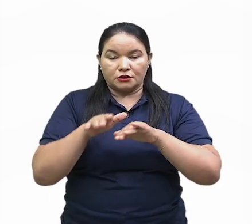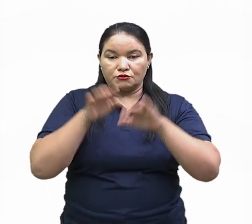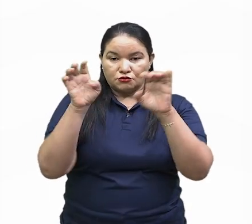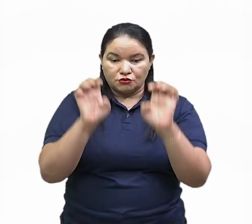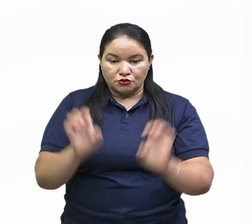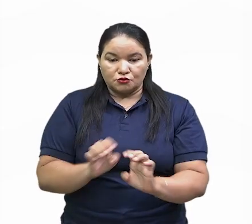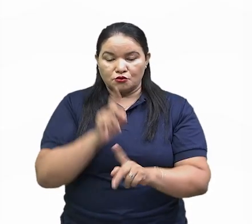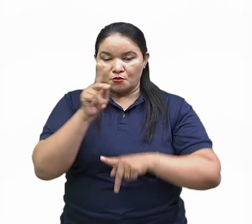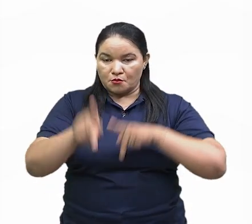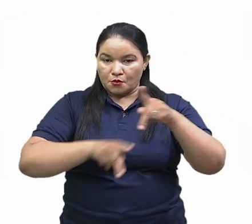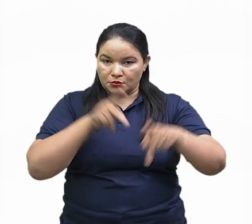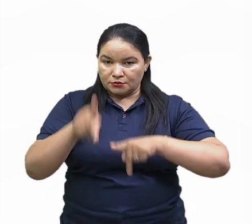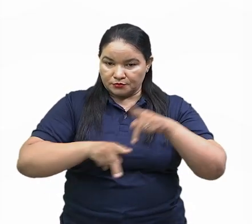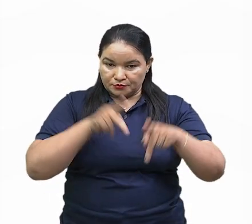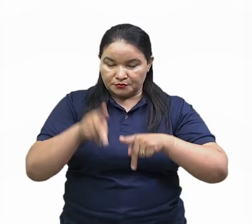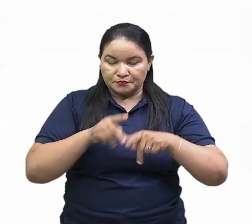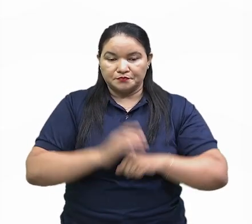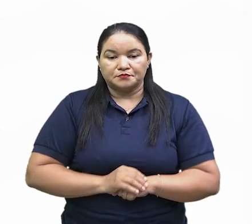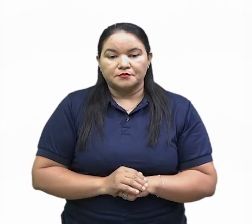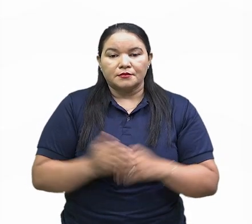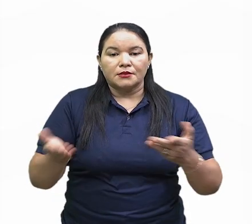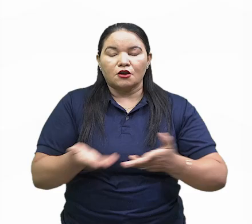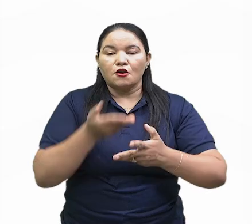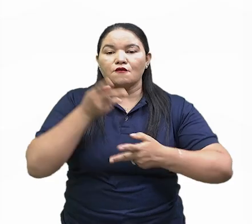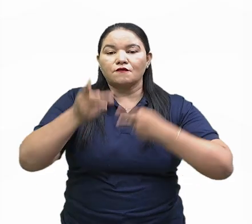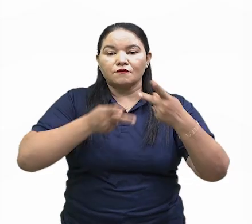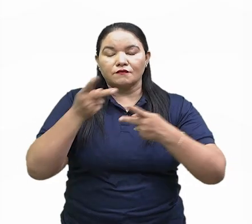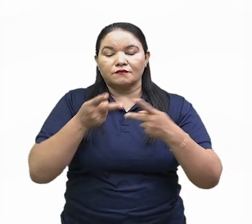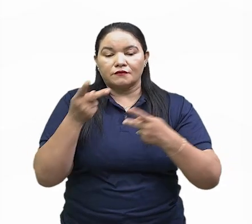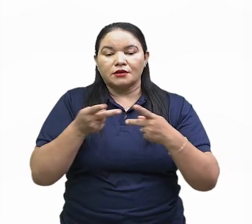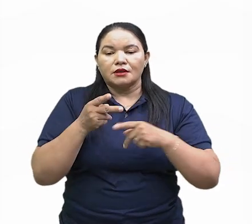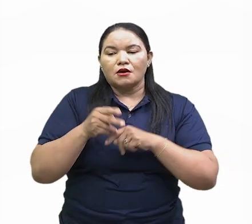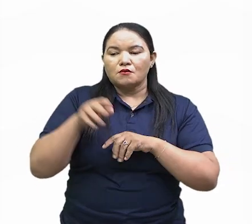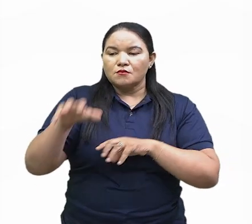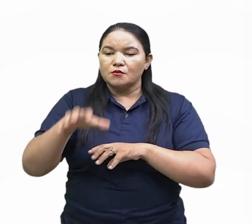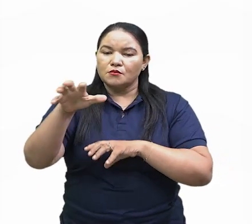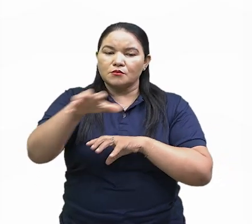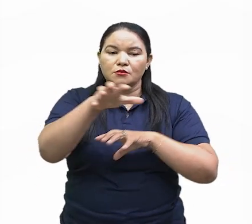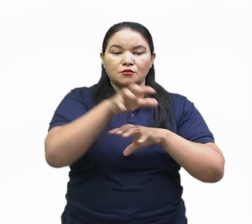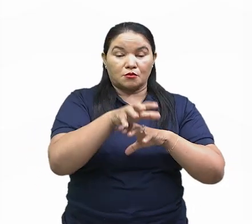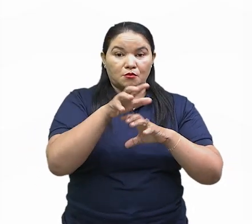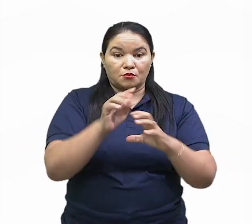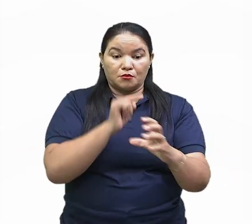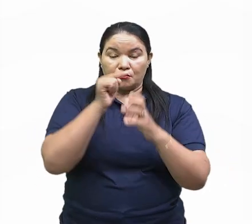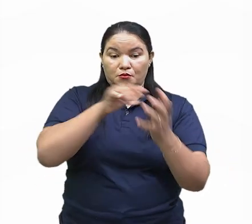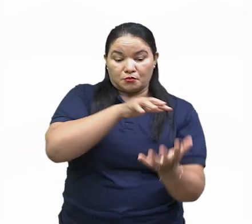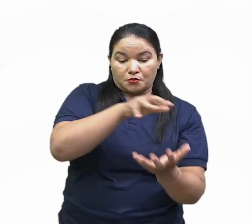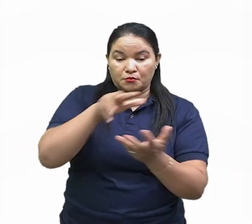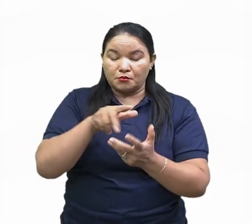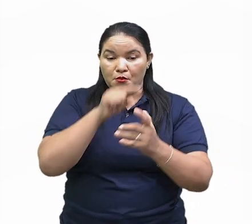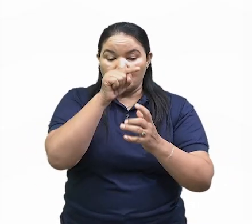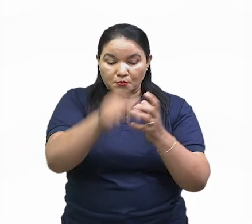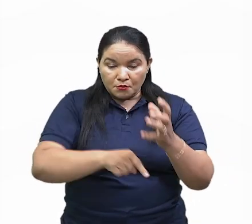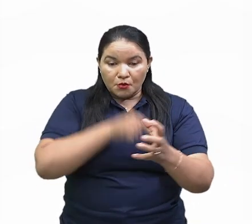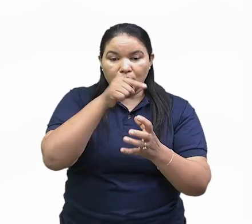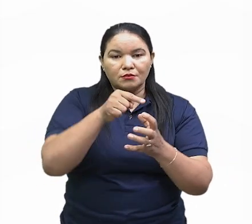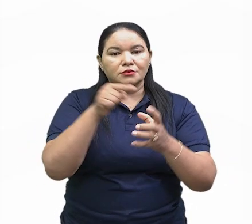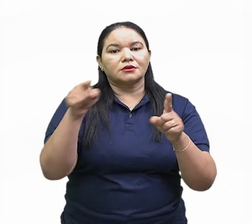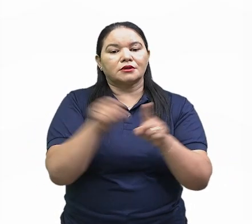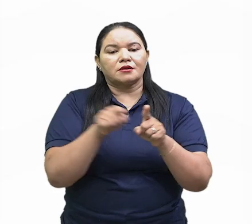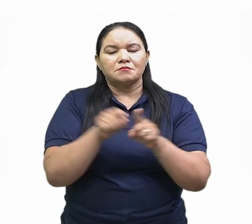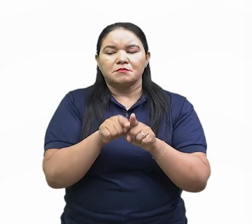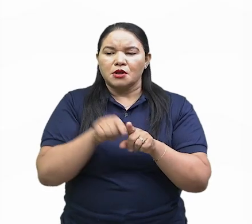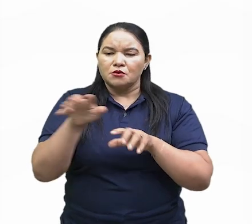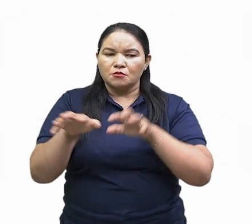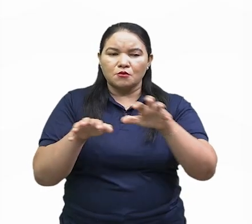estrutura populacional. E quando eu falo dessa distribuição espacial ao redor do planeta, gente, a gente vai